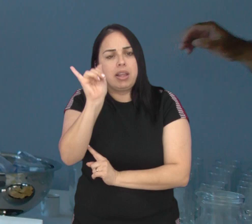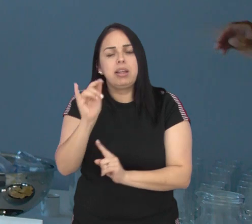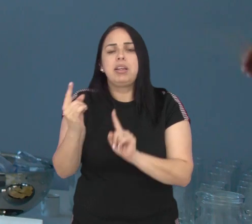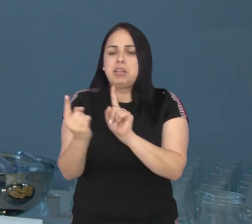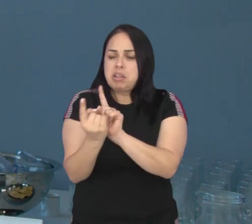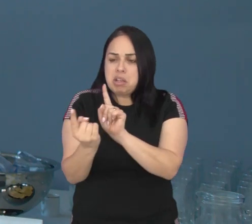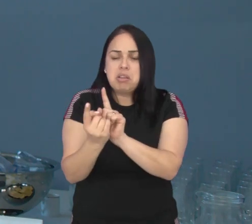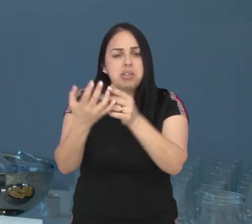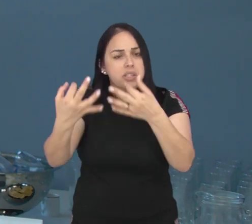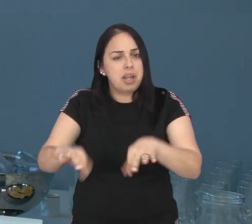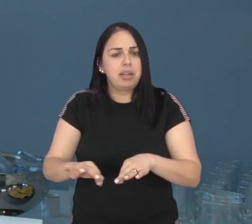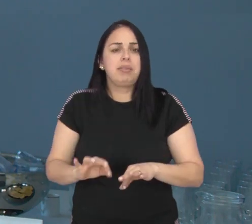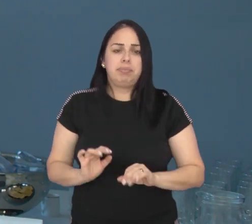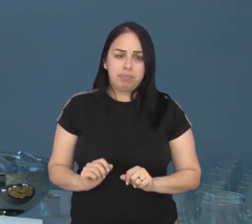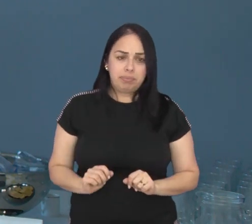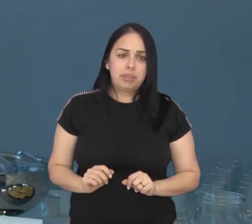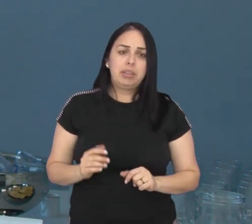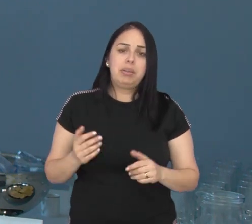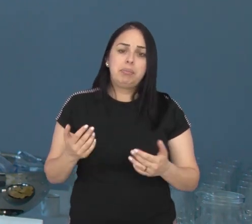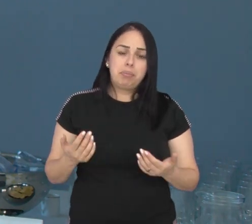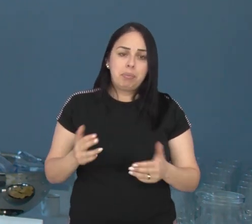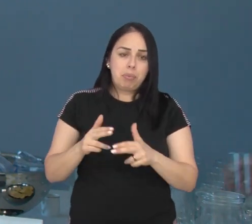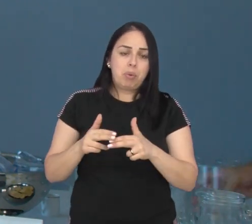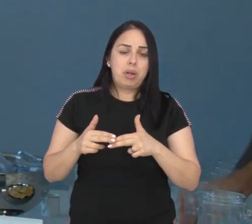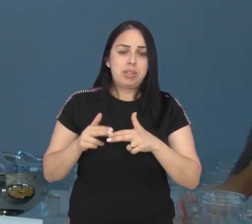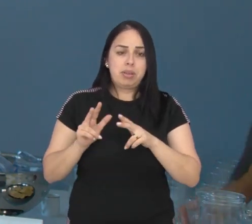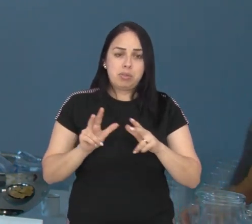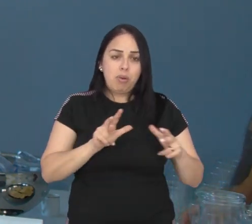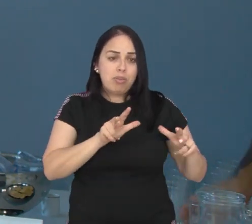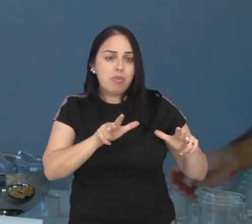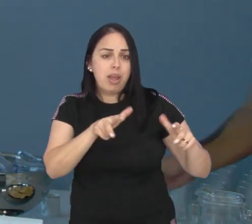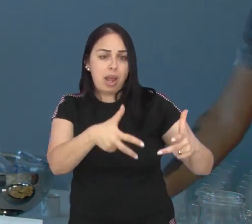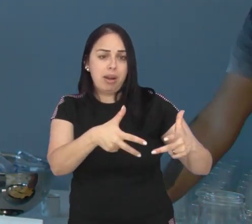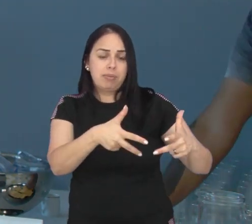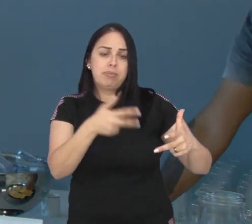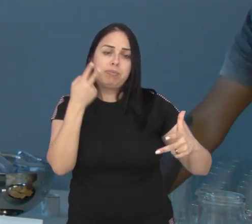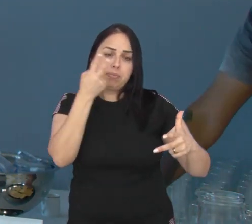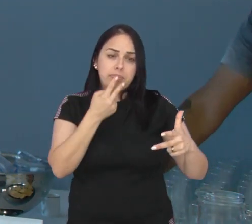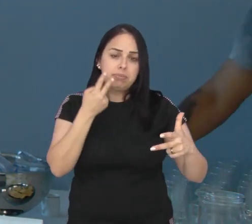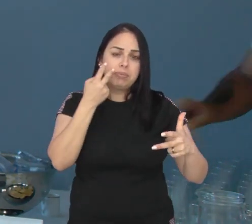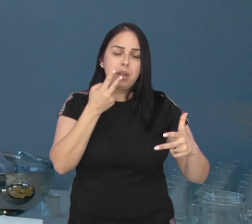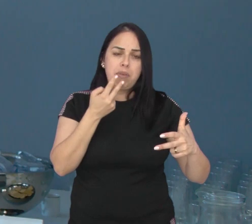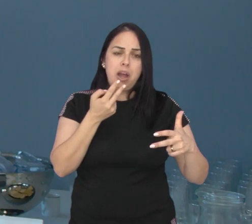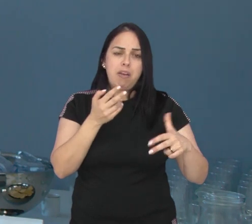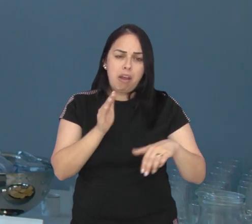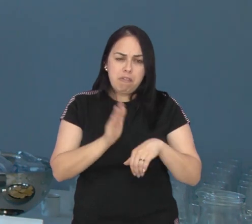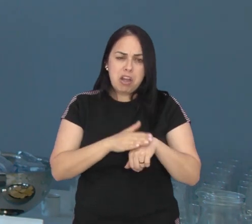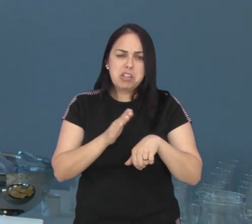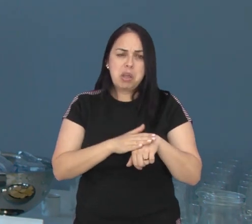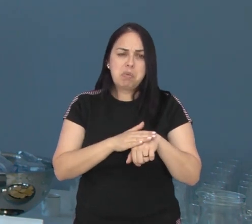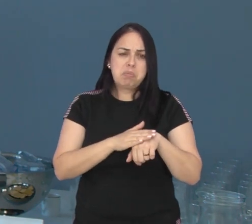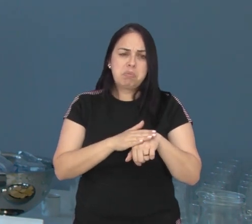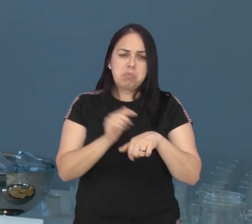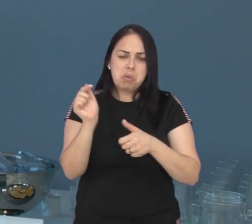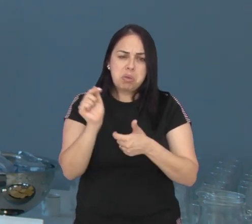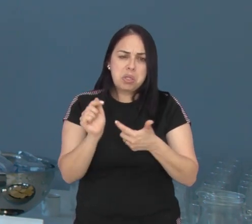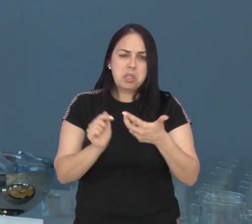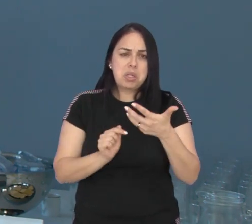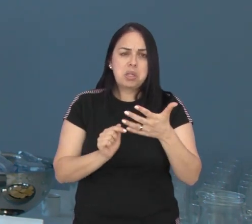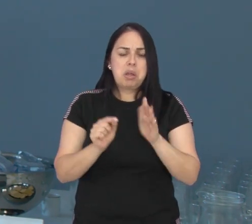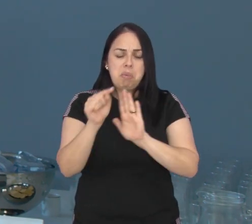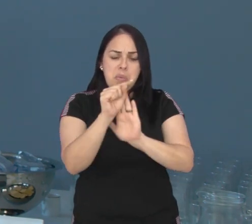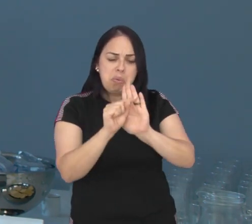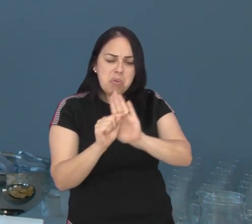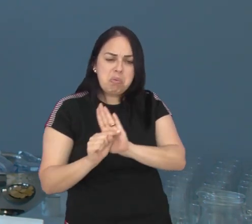sejam atendidos da melhor maneira possível. Nesse ponto, a Câmara Municipal fará todo o possível, todo o